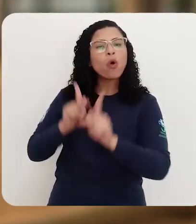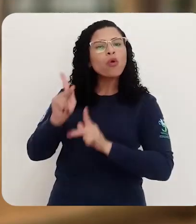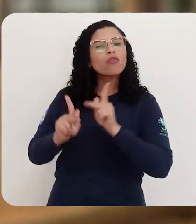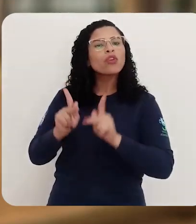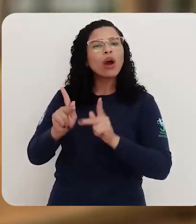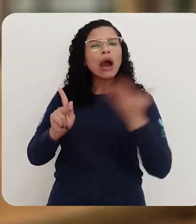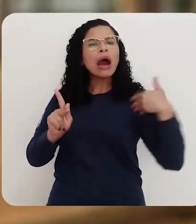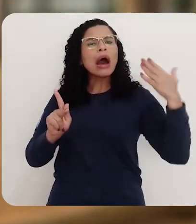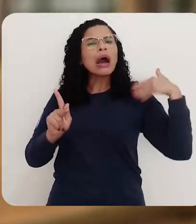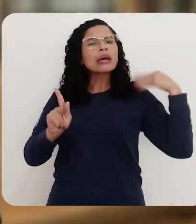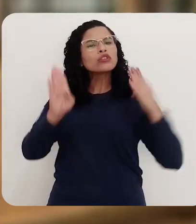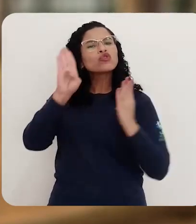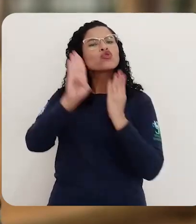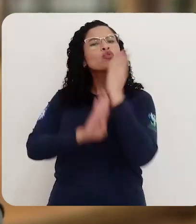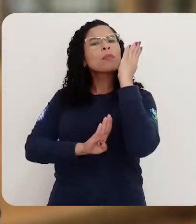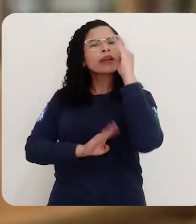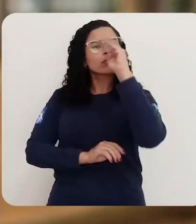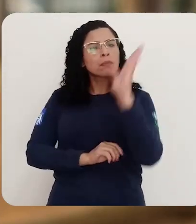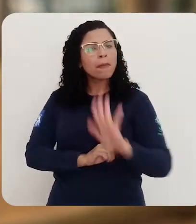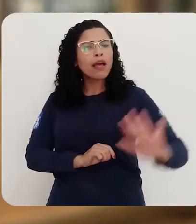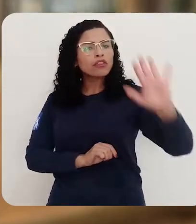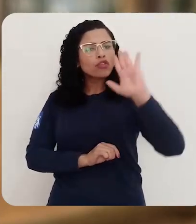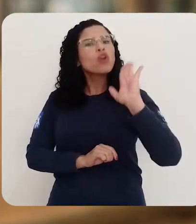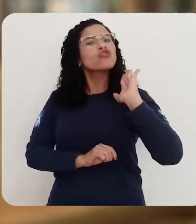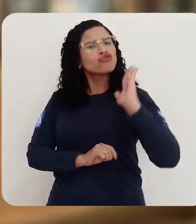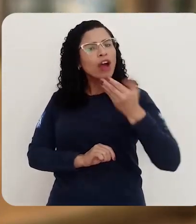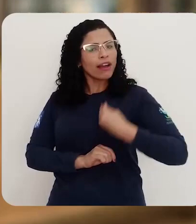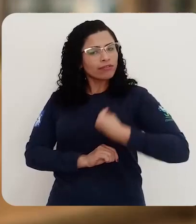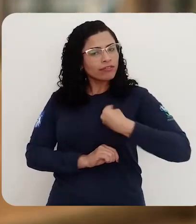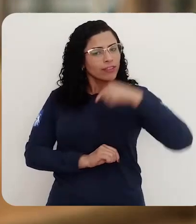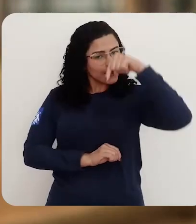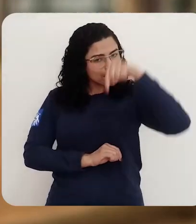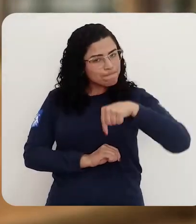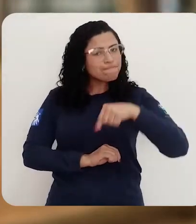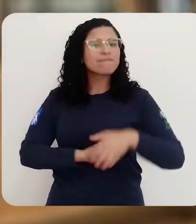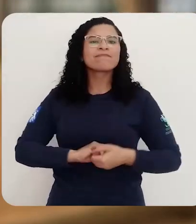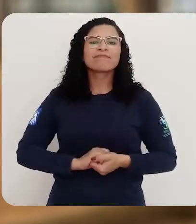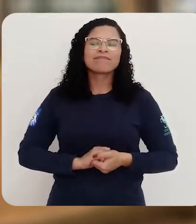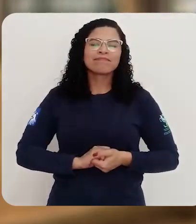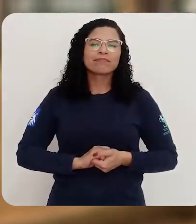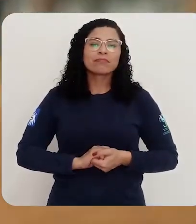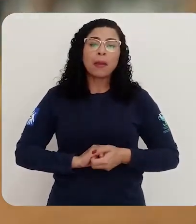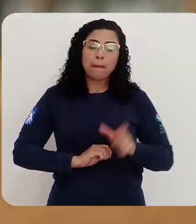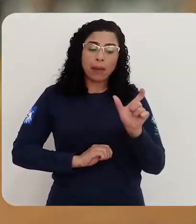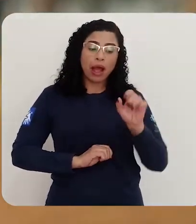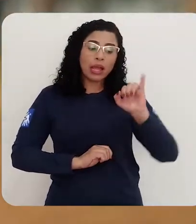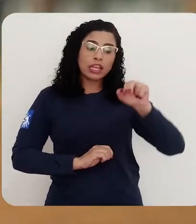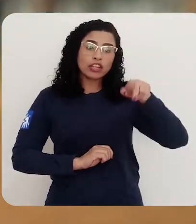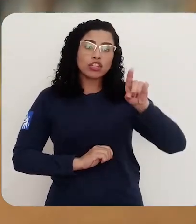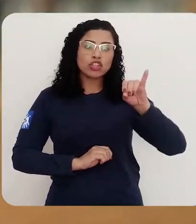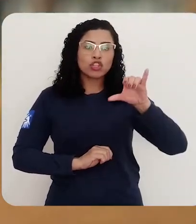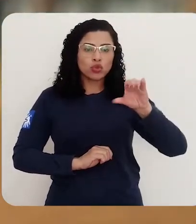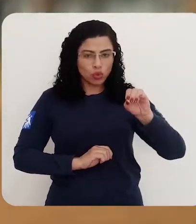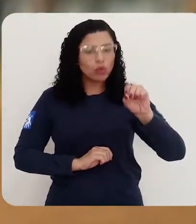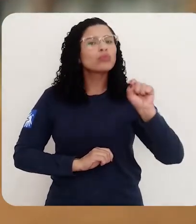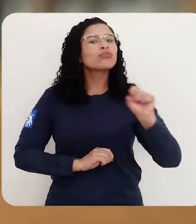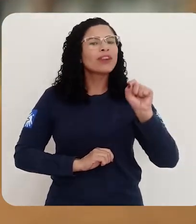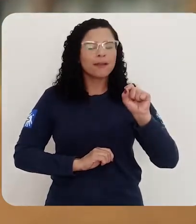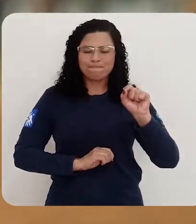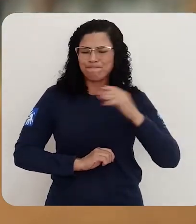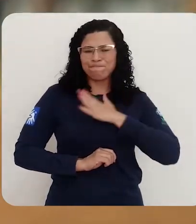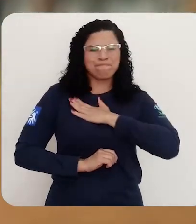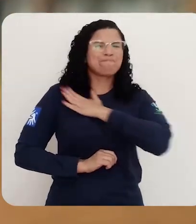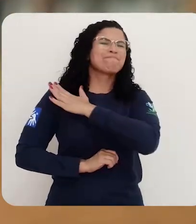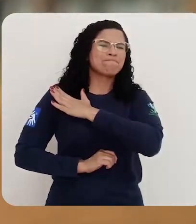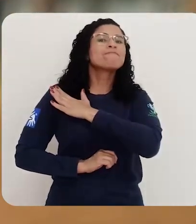aos povos que, desde antes do descobrimento, já habitavam nas terras brasileiras. Índio é uma palavra indelicada